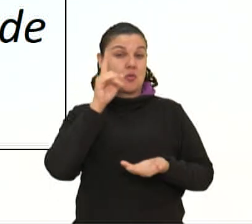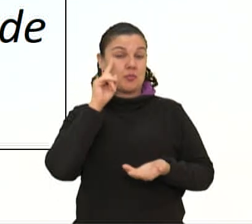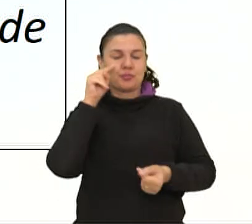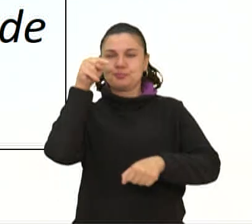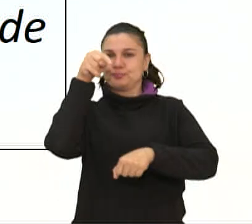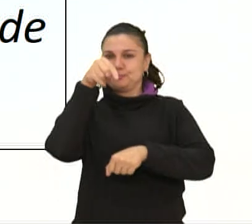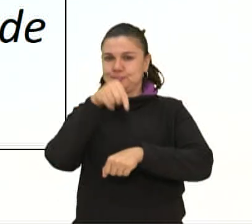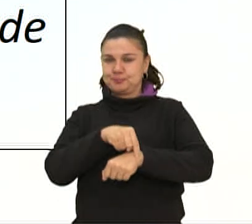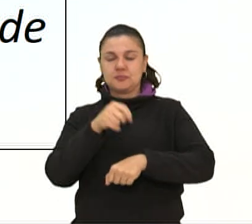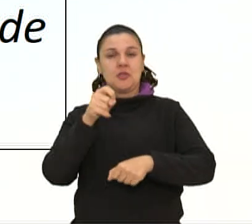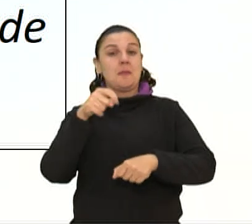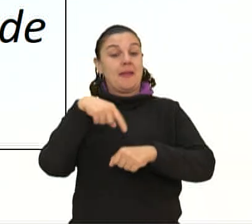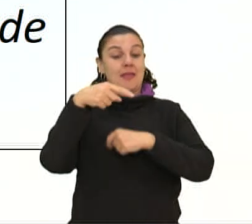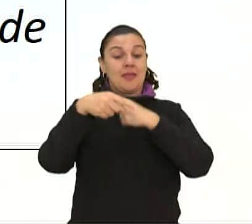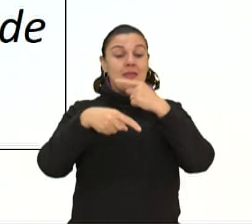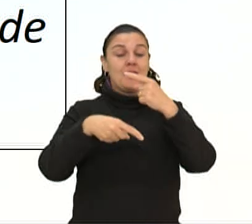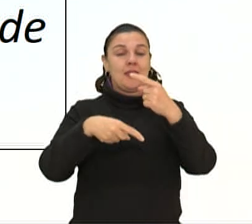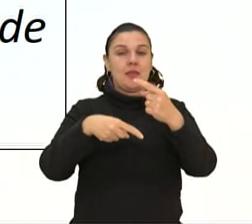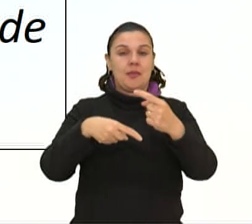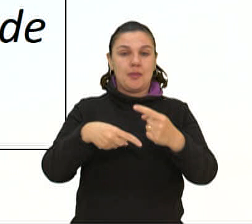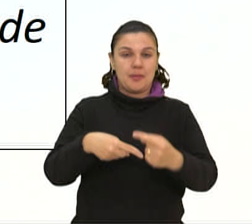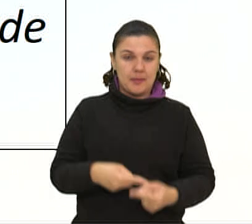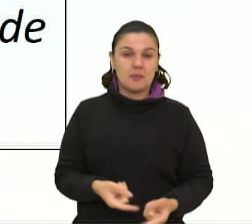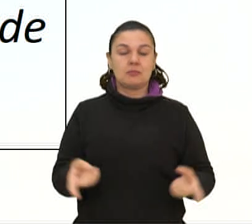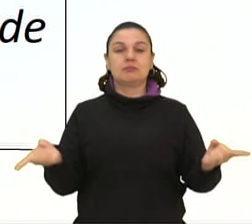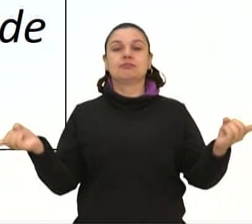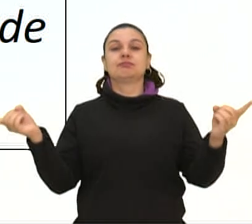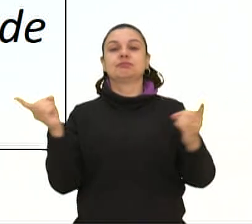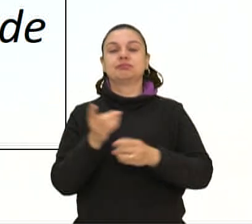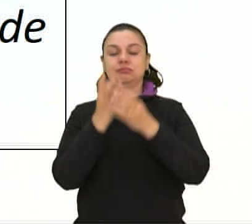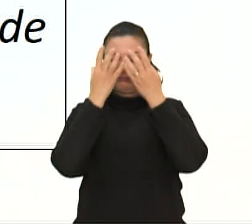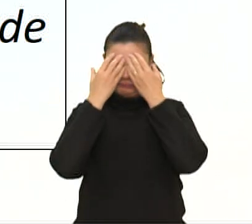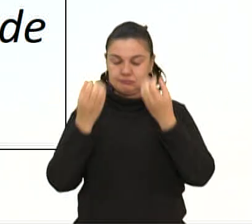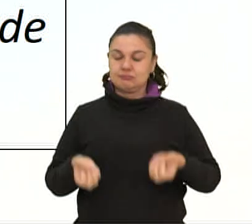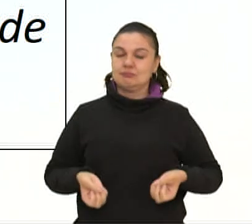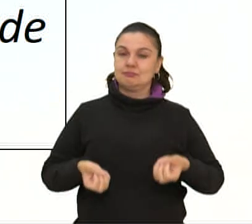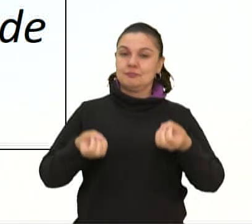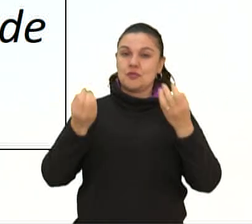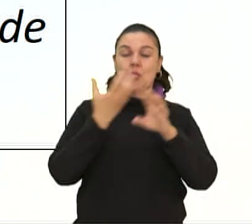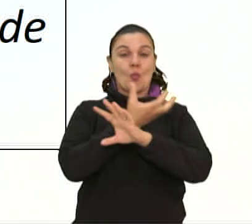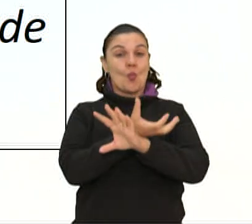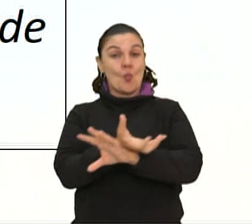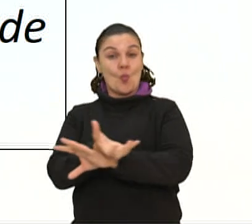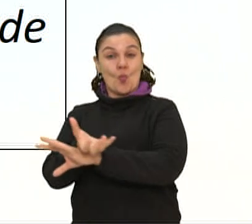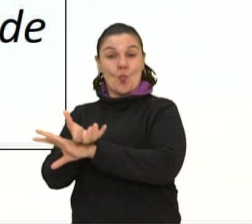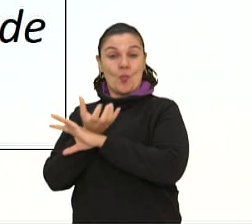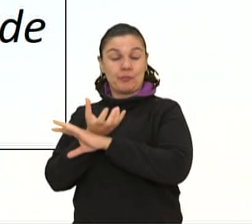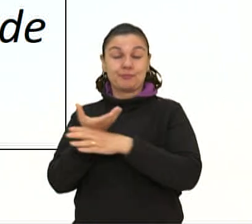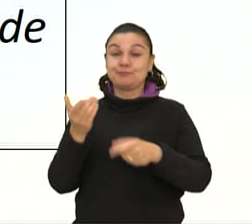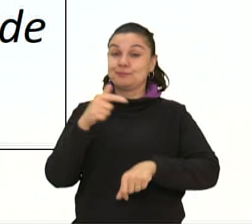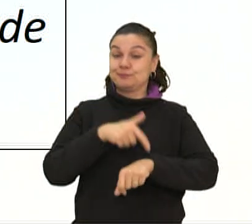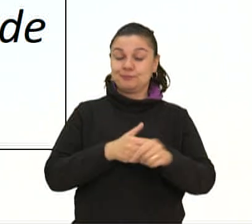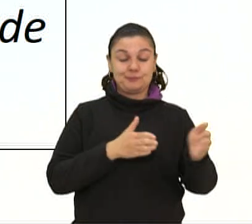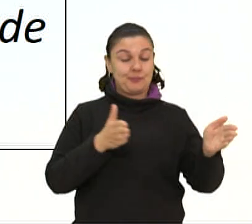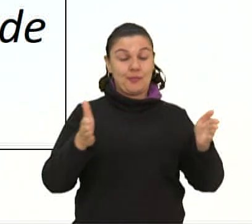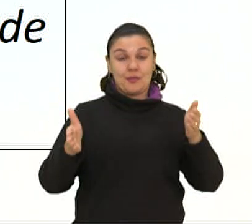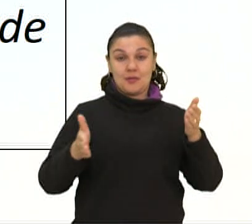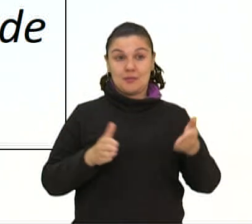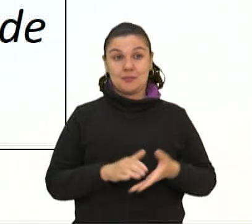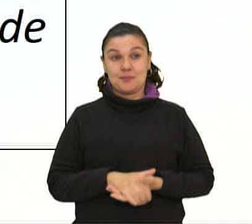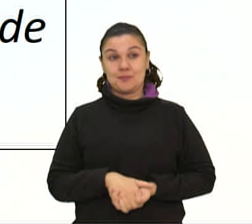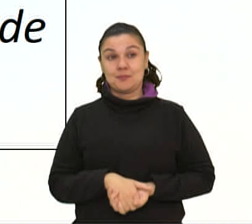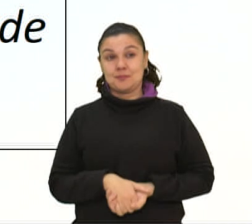monte de frases, centenas e centenas, muito além dessas. Mas vamos prestar atenção nessas?